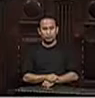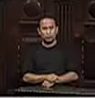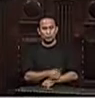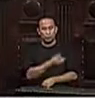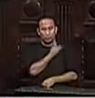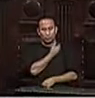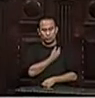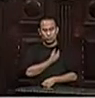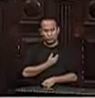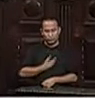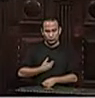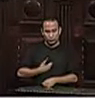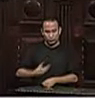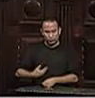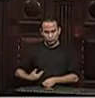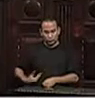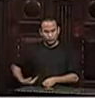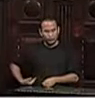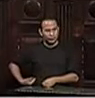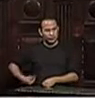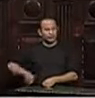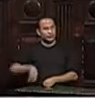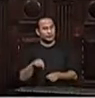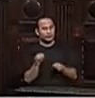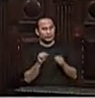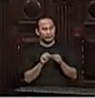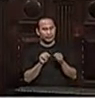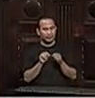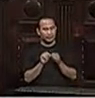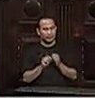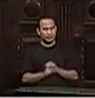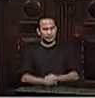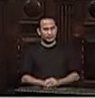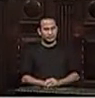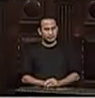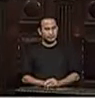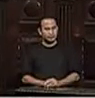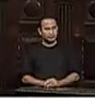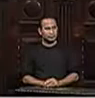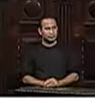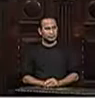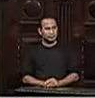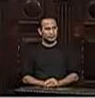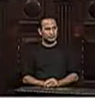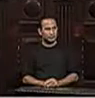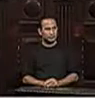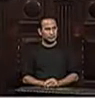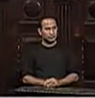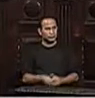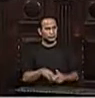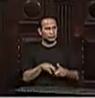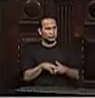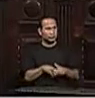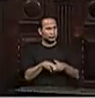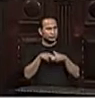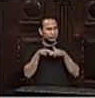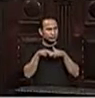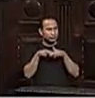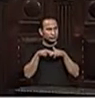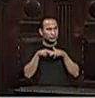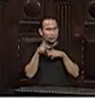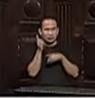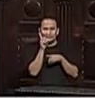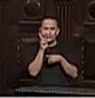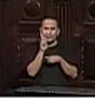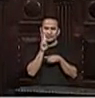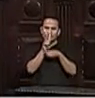governo vai fazer o leilão para tomar um empréstimo